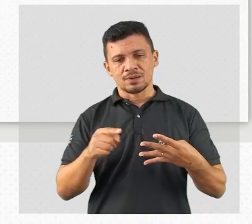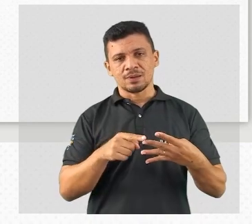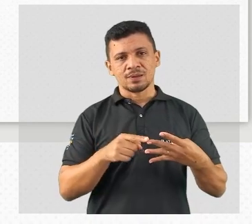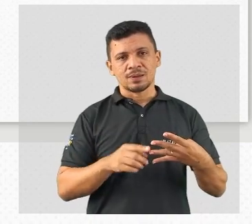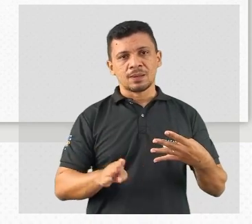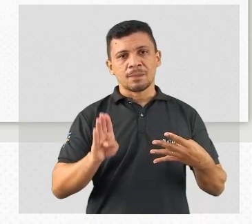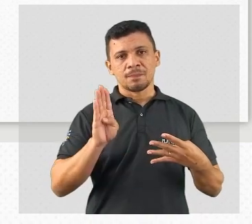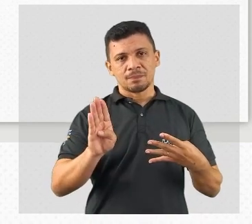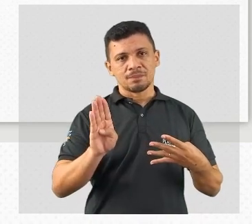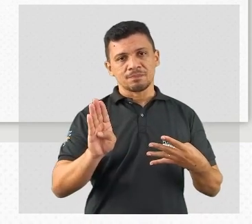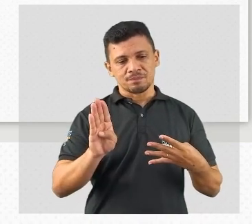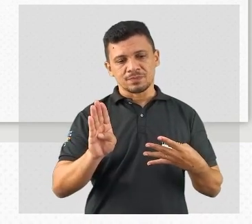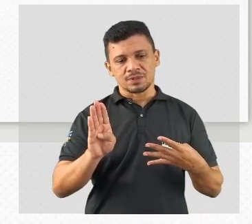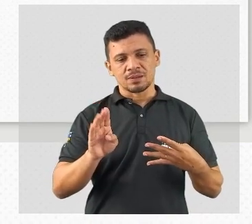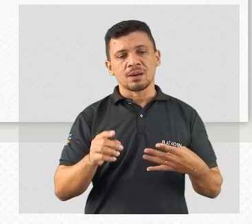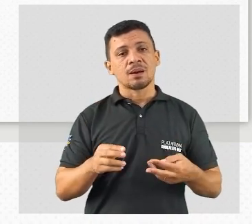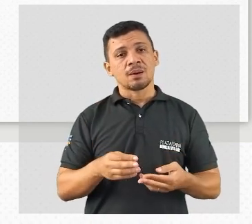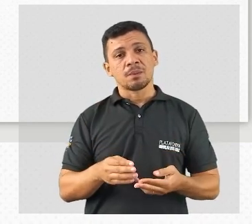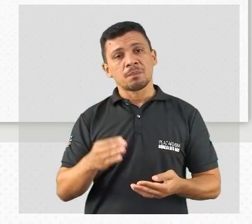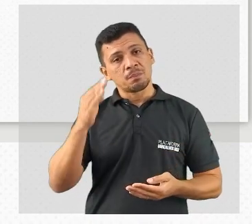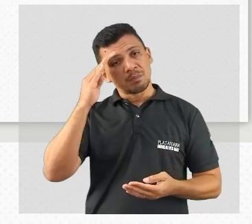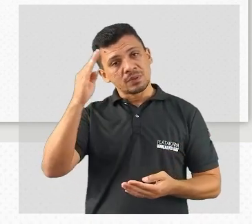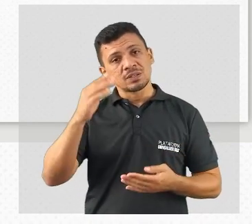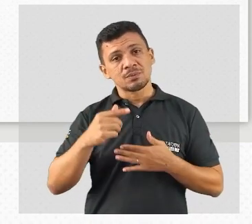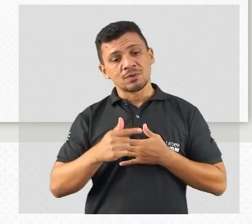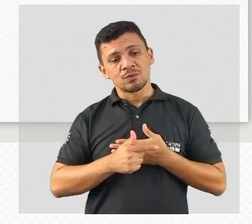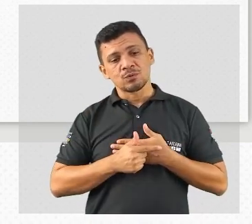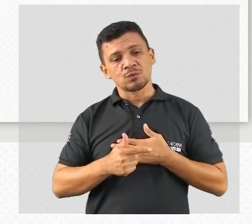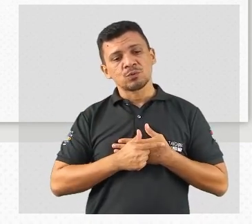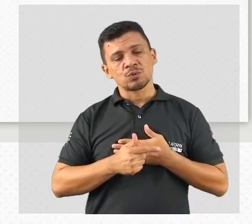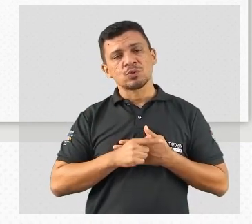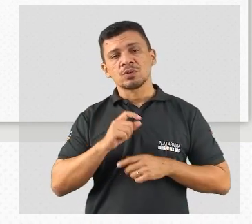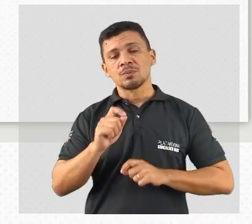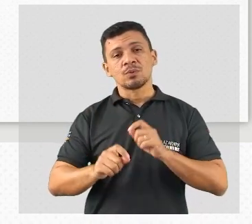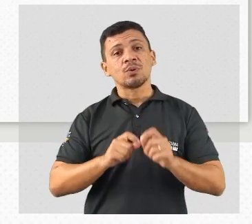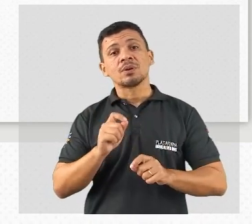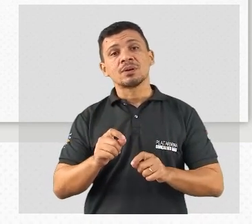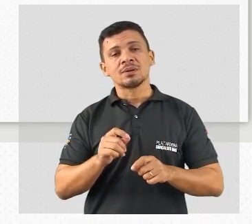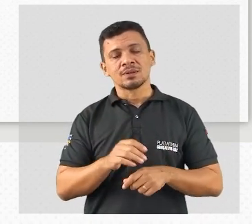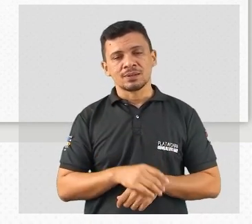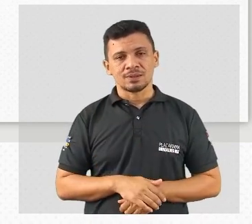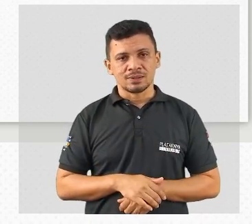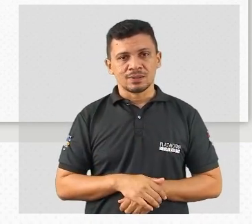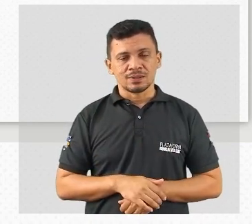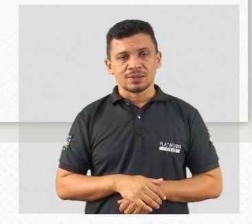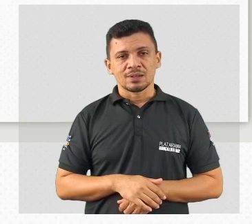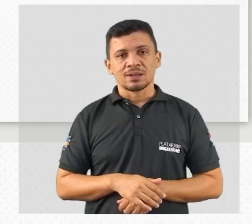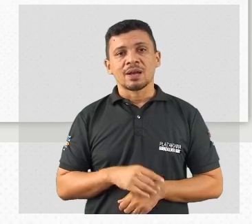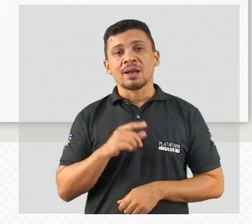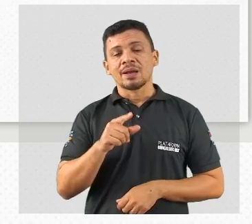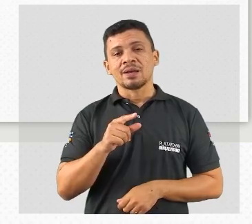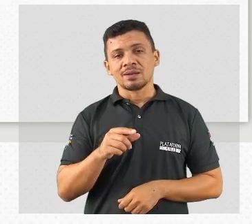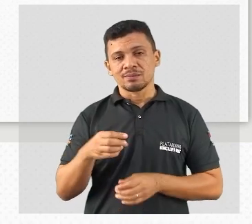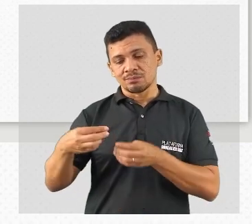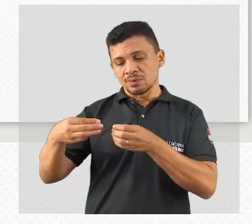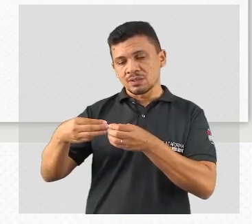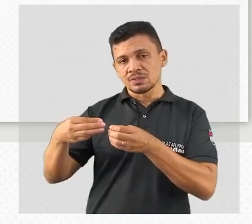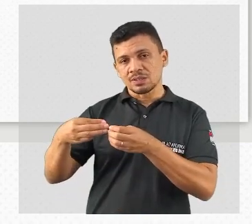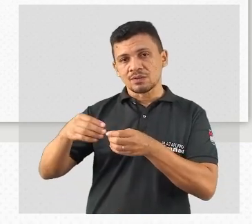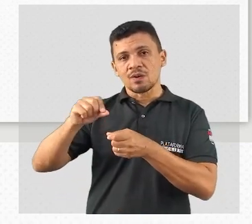Os lisossomos, ele tem como principal função, eles têm como principal função a digestão intracelular,